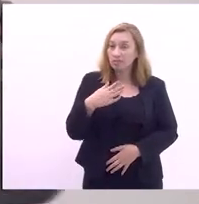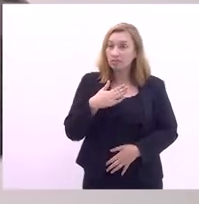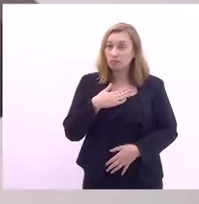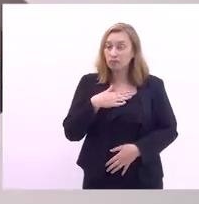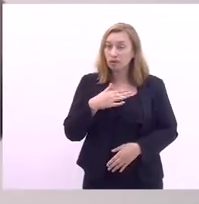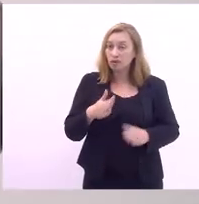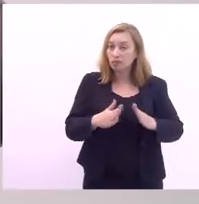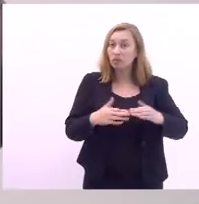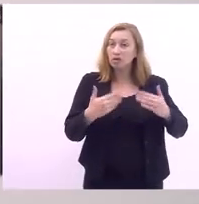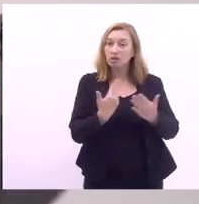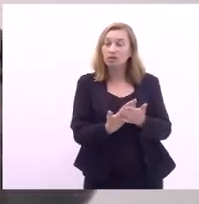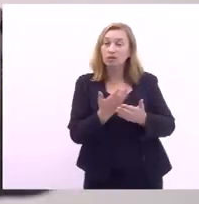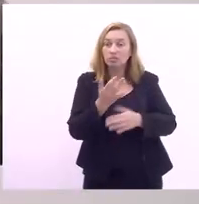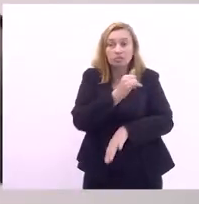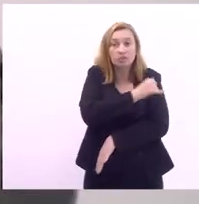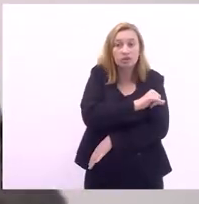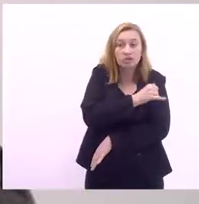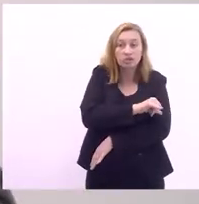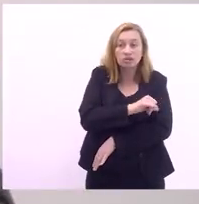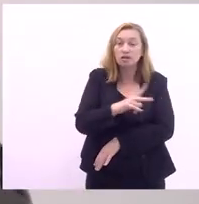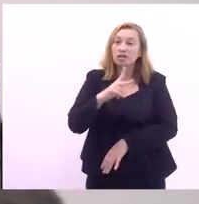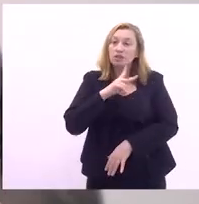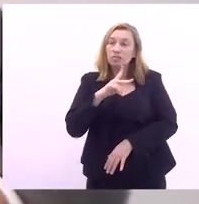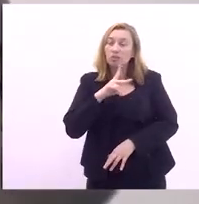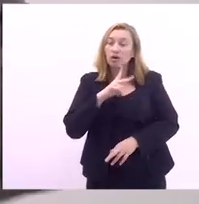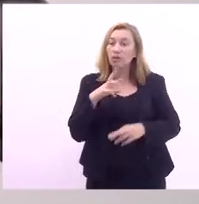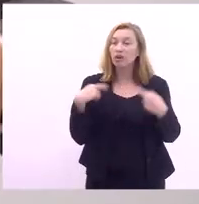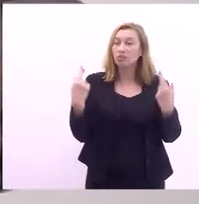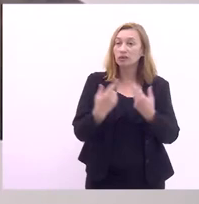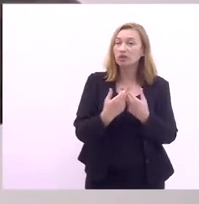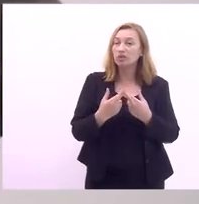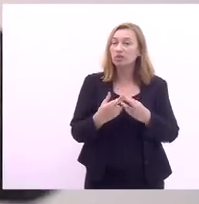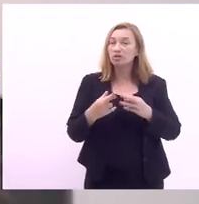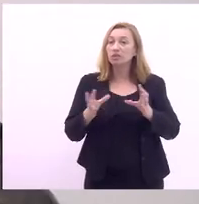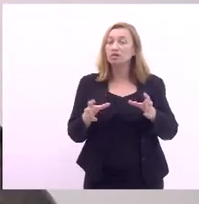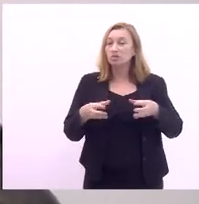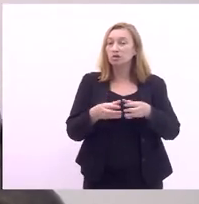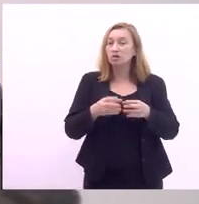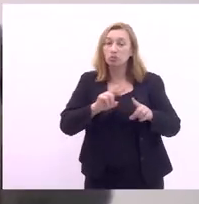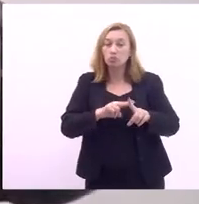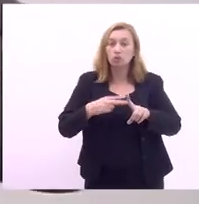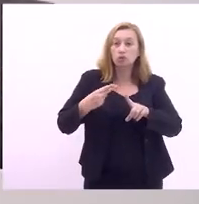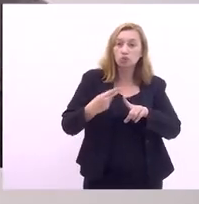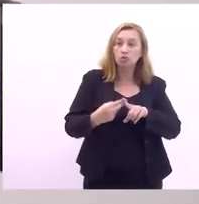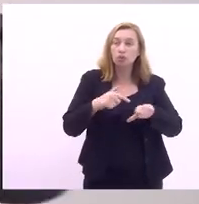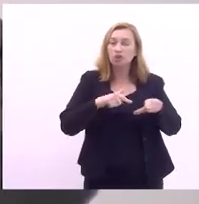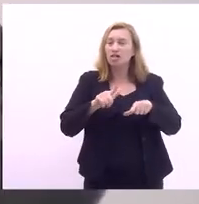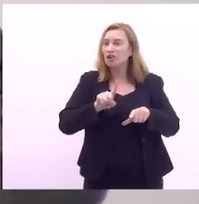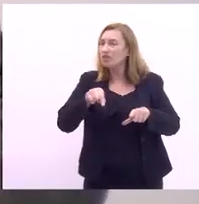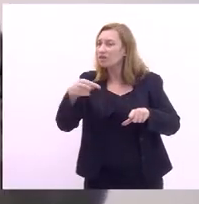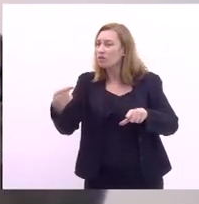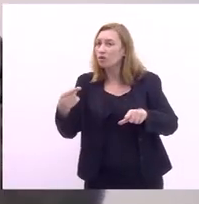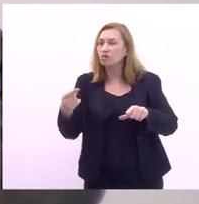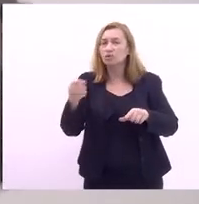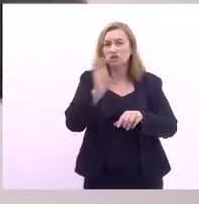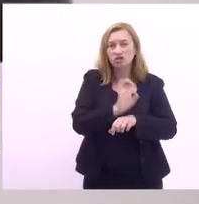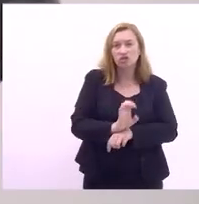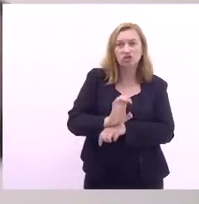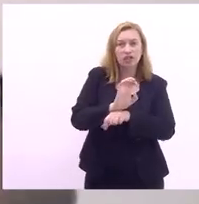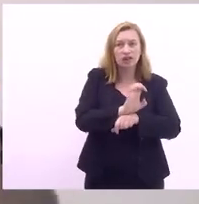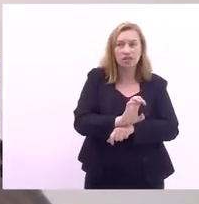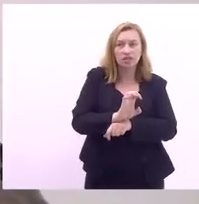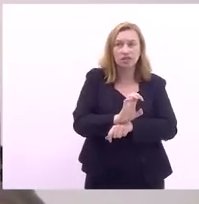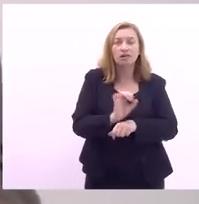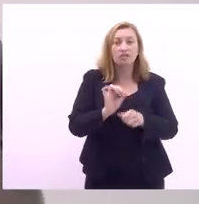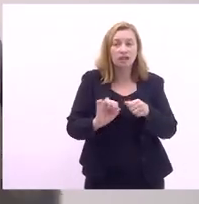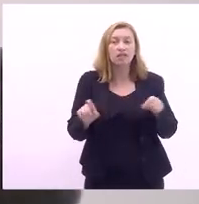requerimento para o Rio de Janeiro, houve na própria reunião da comissão um debate e um desdobramento. e vários outros estados vão